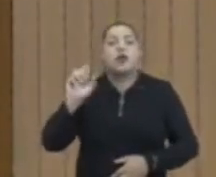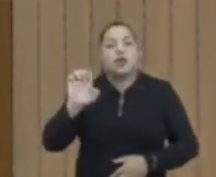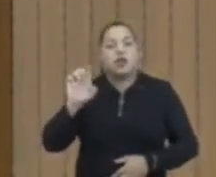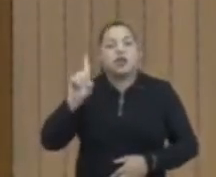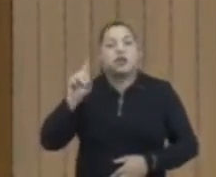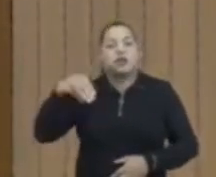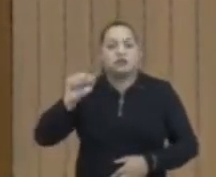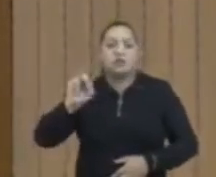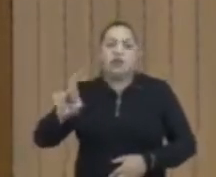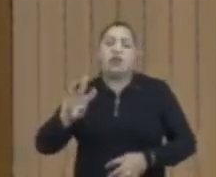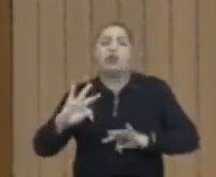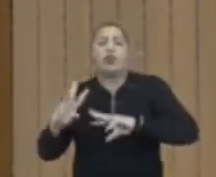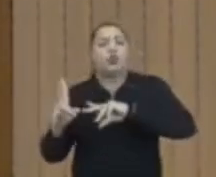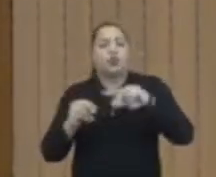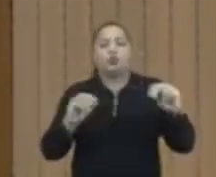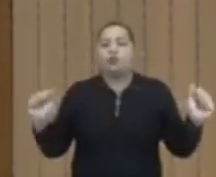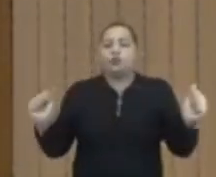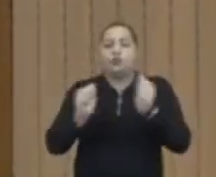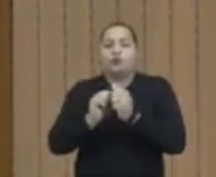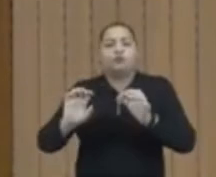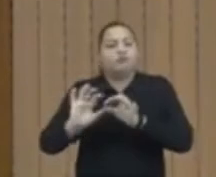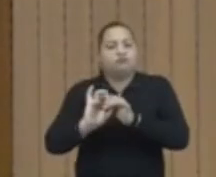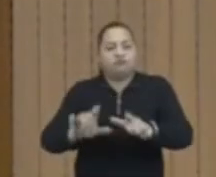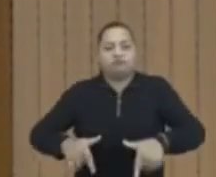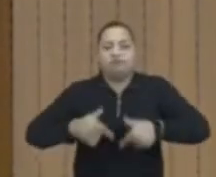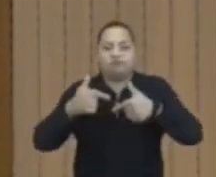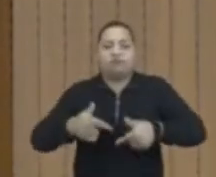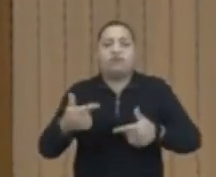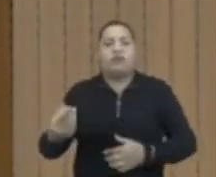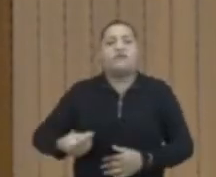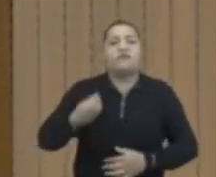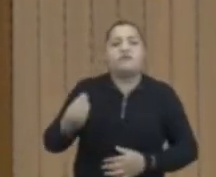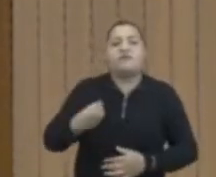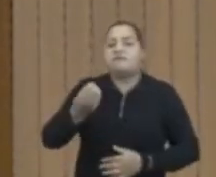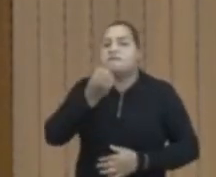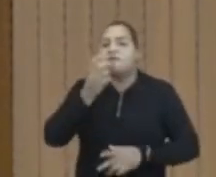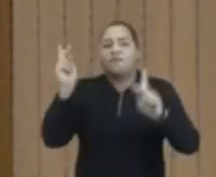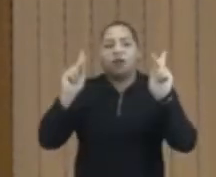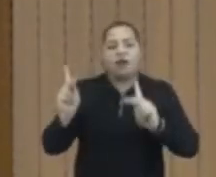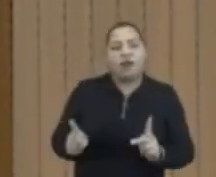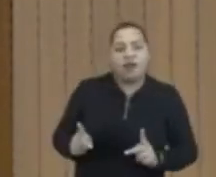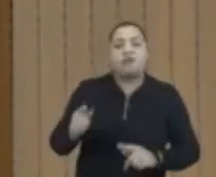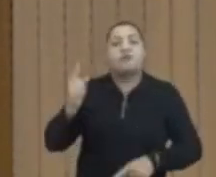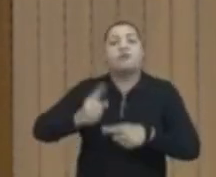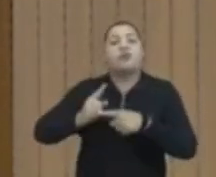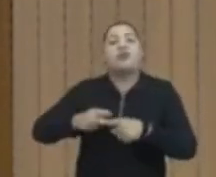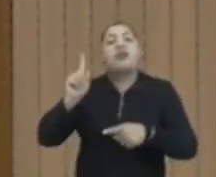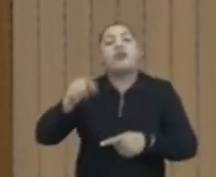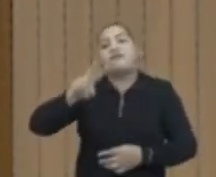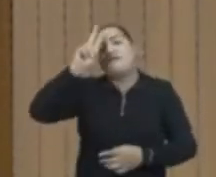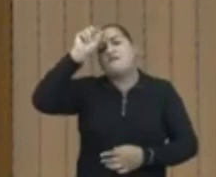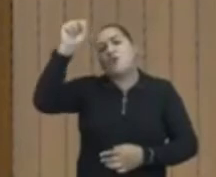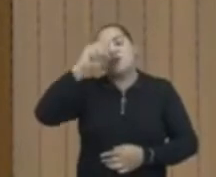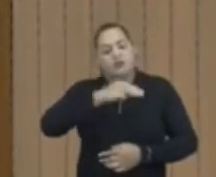Todos empenhados aqui juntos, convivendo harmonicamente, trazendo a força do Ministério